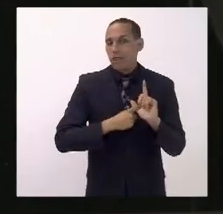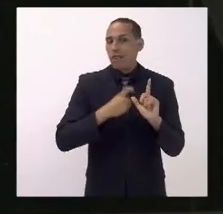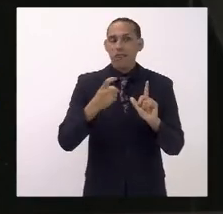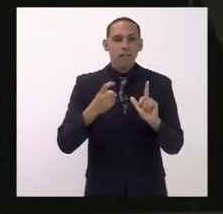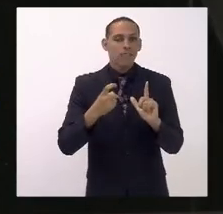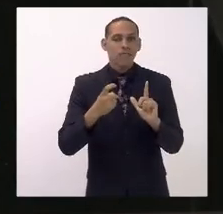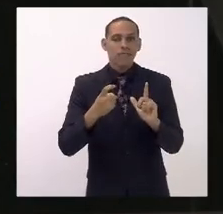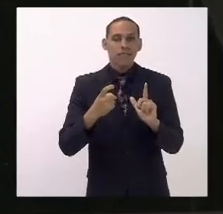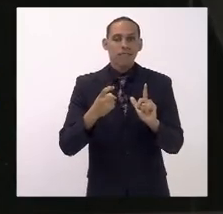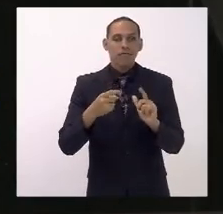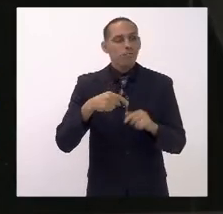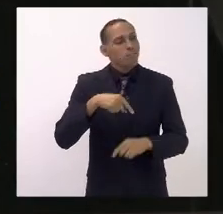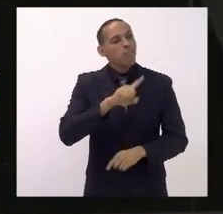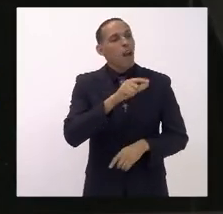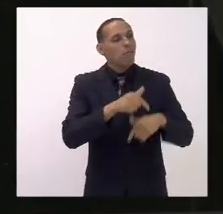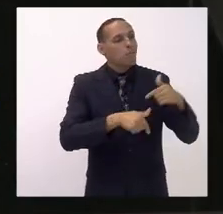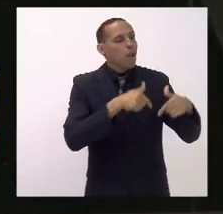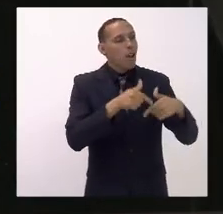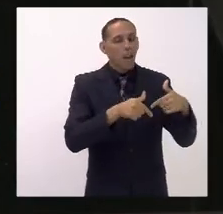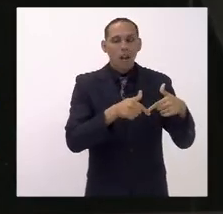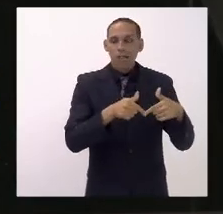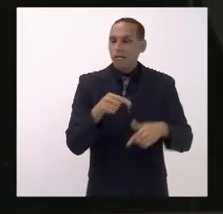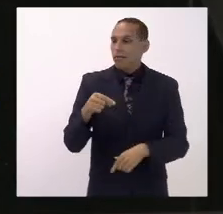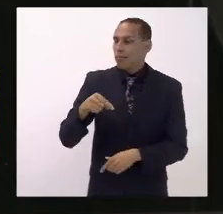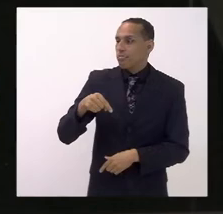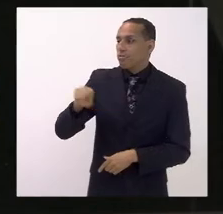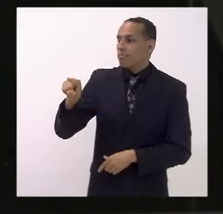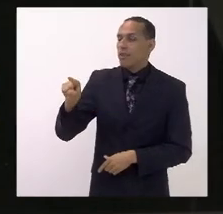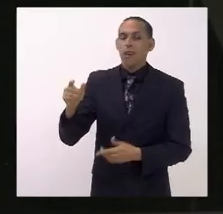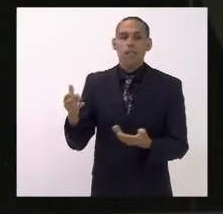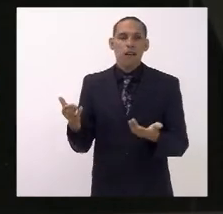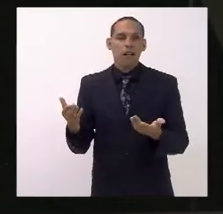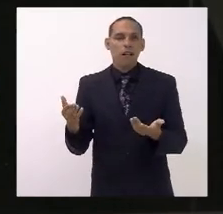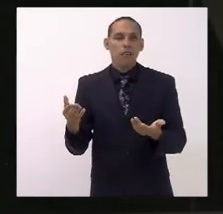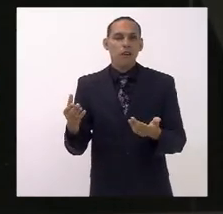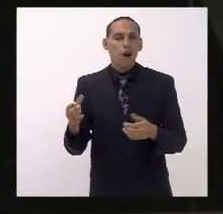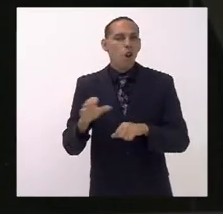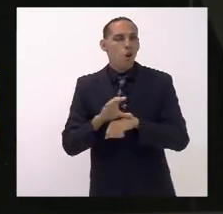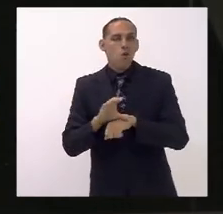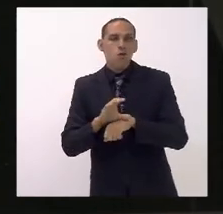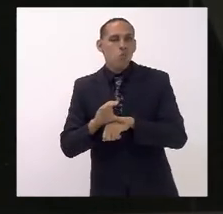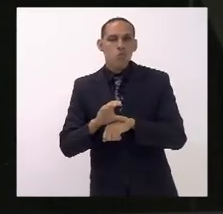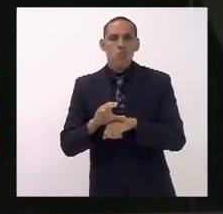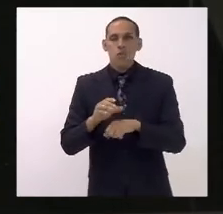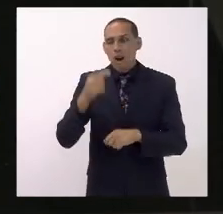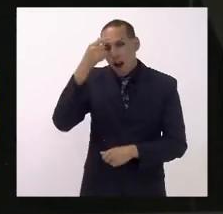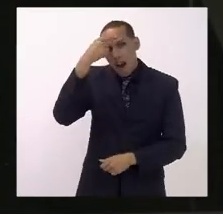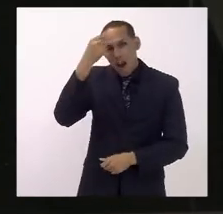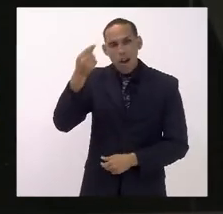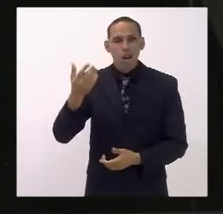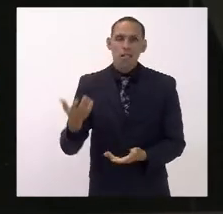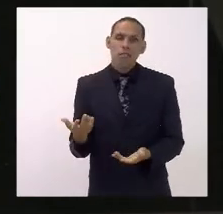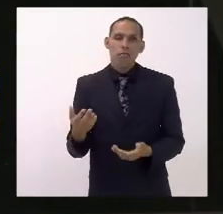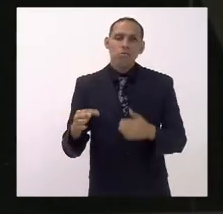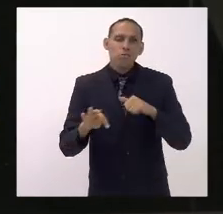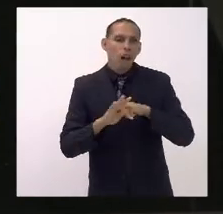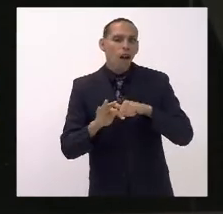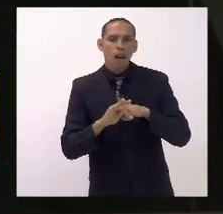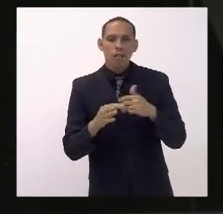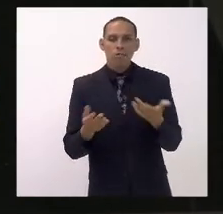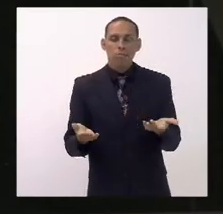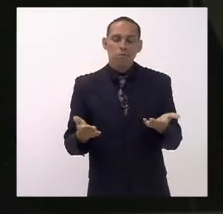autonomia, seja para ir ao trabalho, seja para ir cursar a universidade, um curso